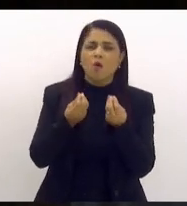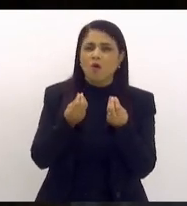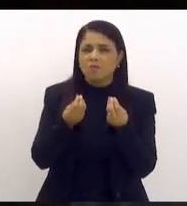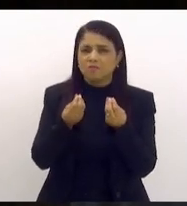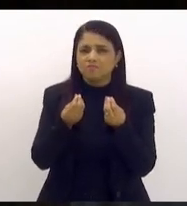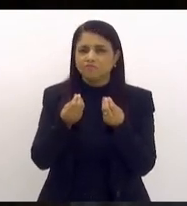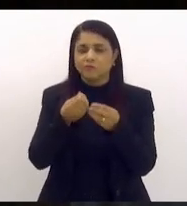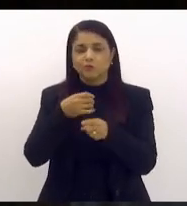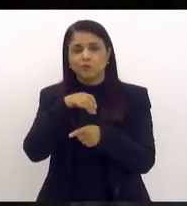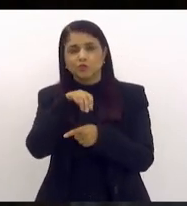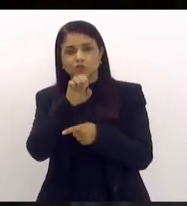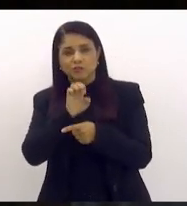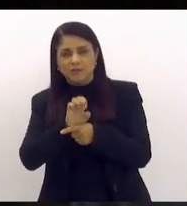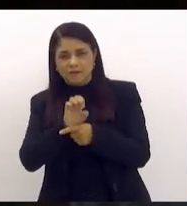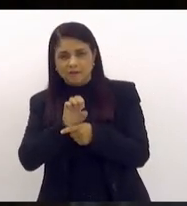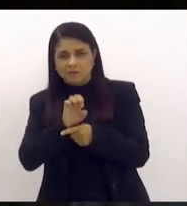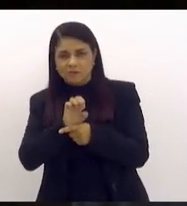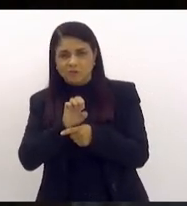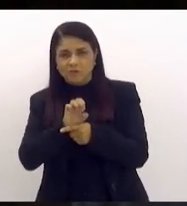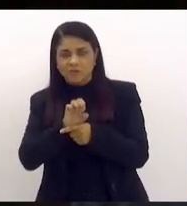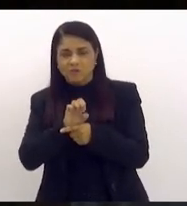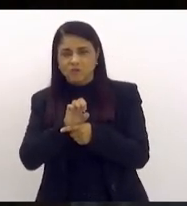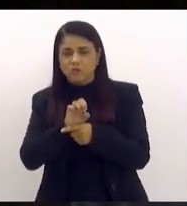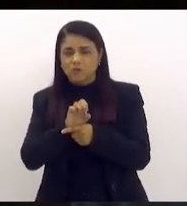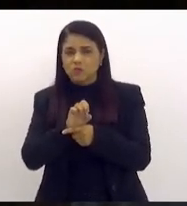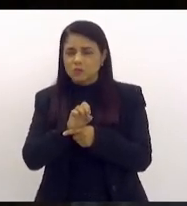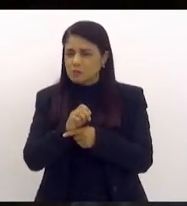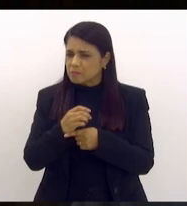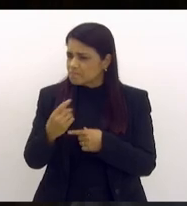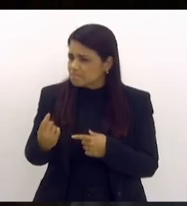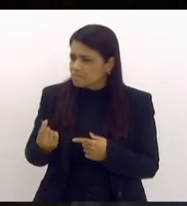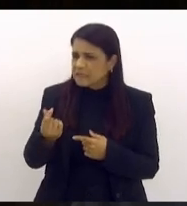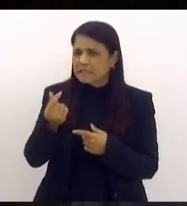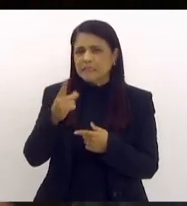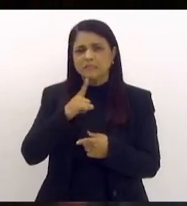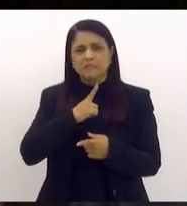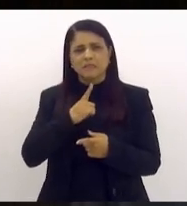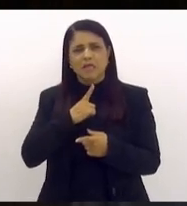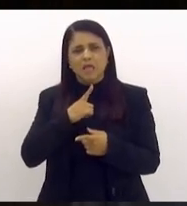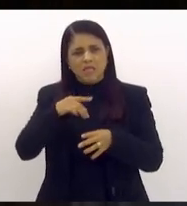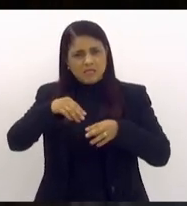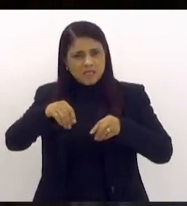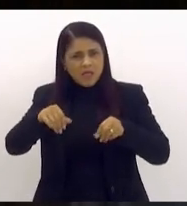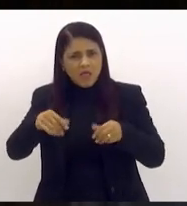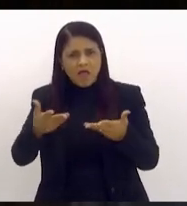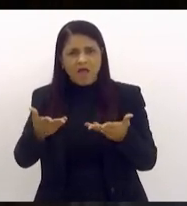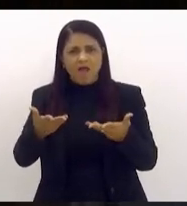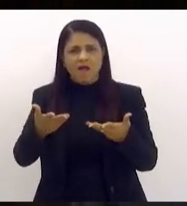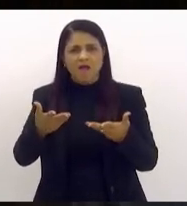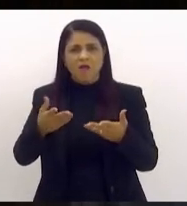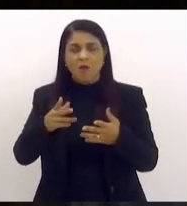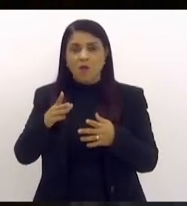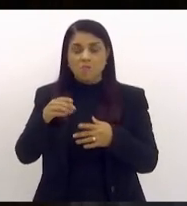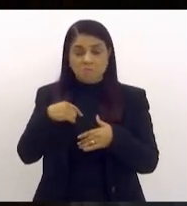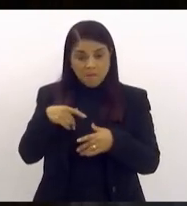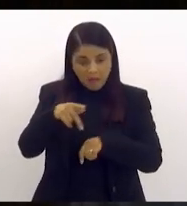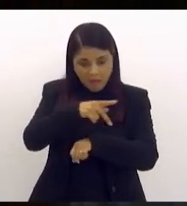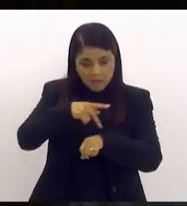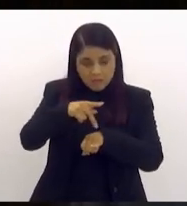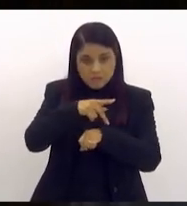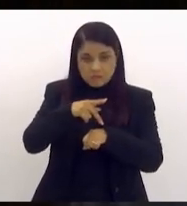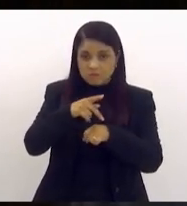um estado que tem a riqueza que o Rio de Janeiro possui que se fosse um país seria um dos maiores países do mundo